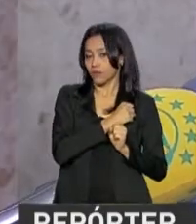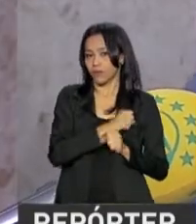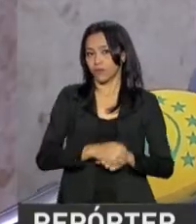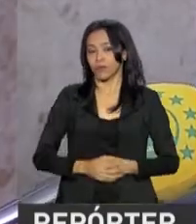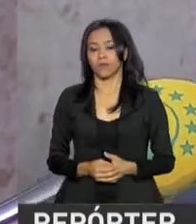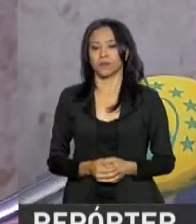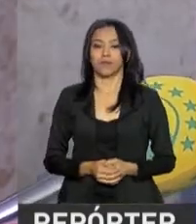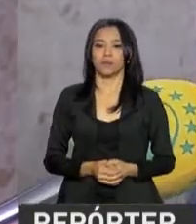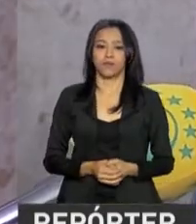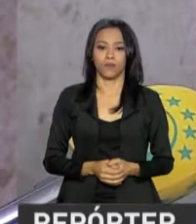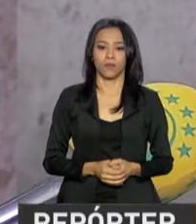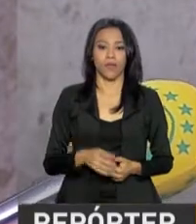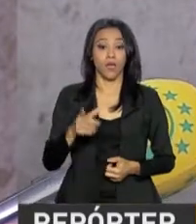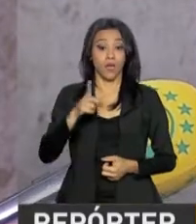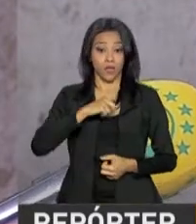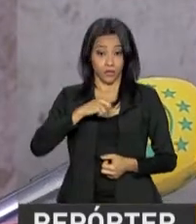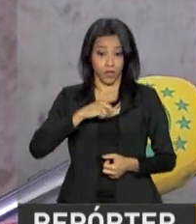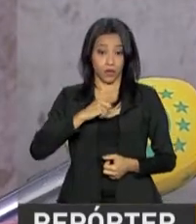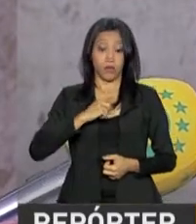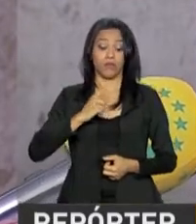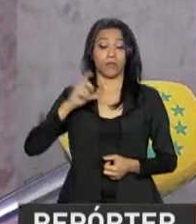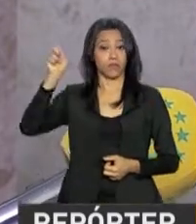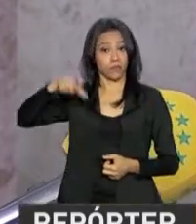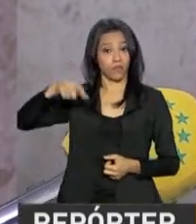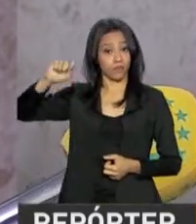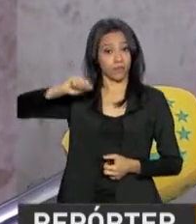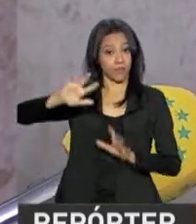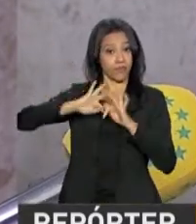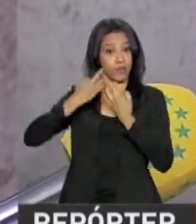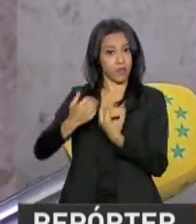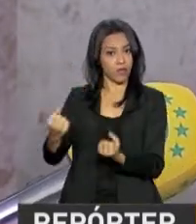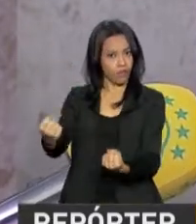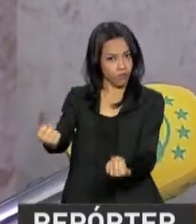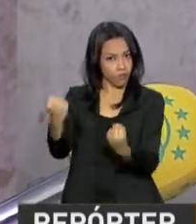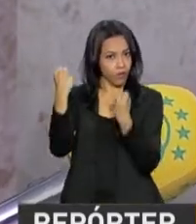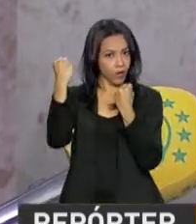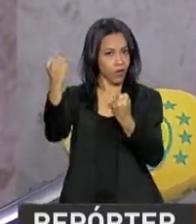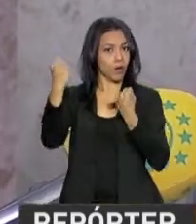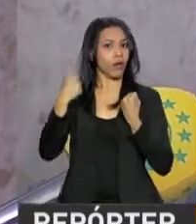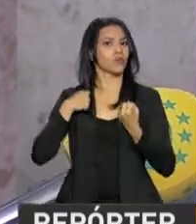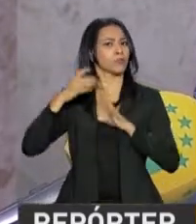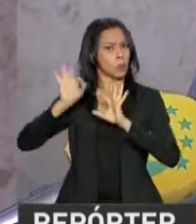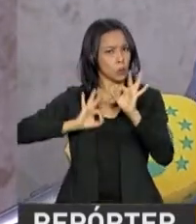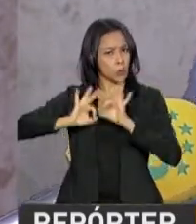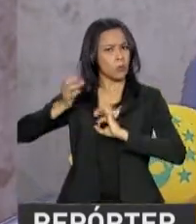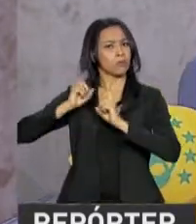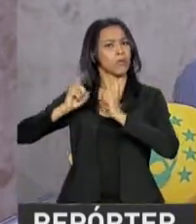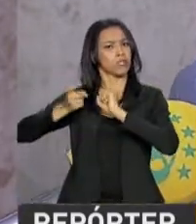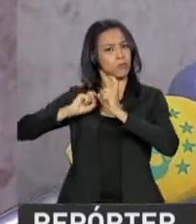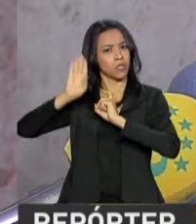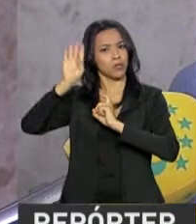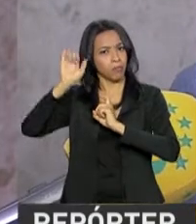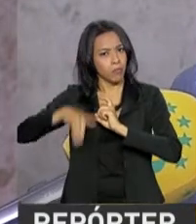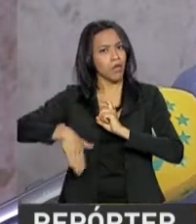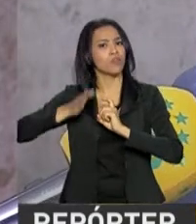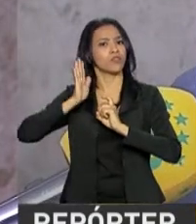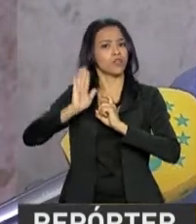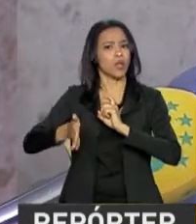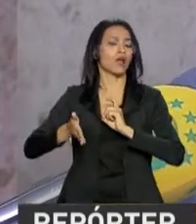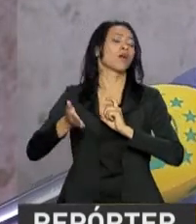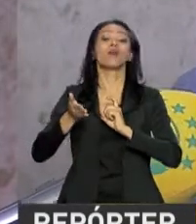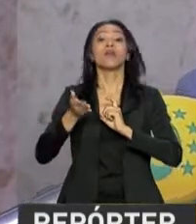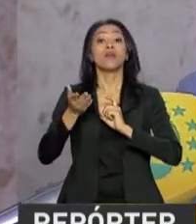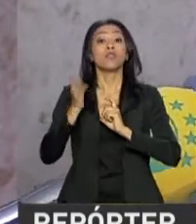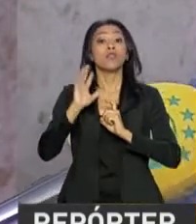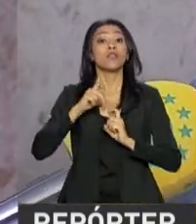nós temos um bolsa família mais forte mais estruturado um melhor governança foram concedidos dois maiores